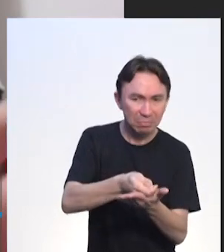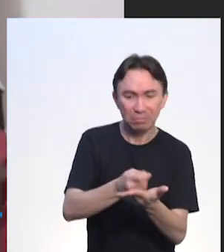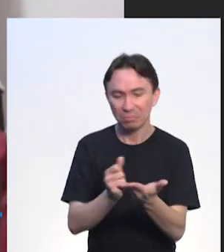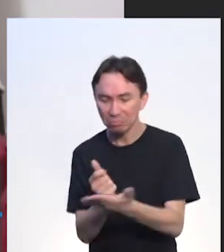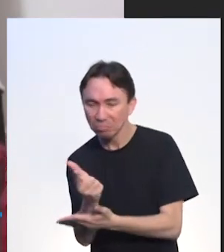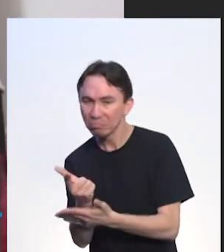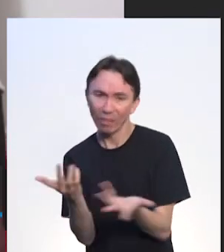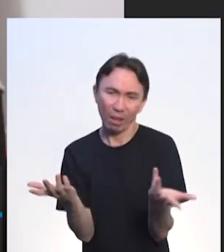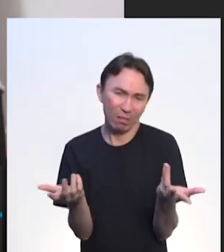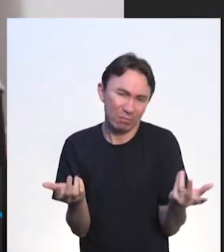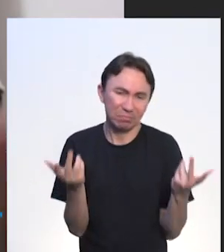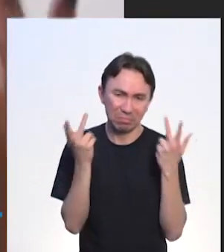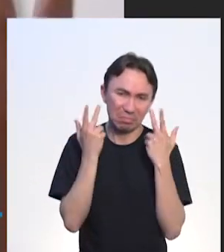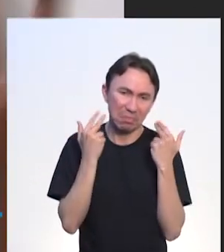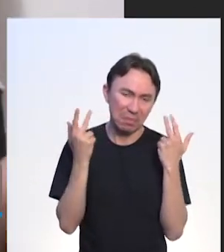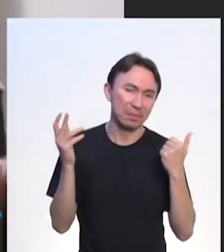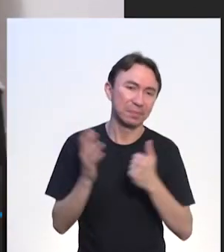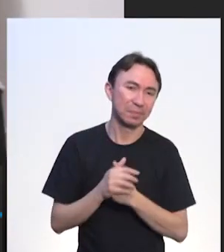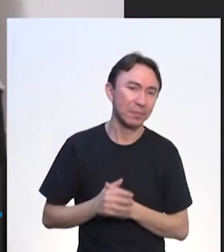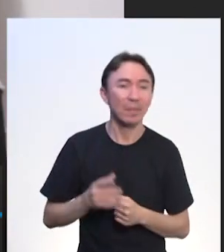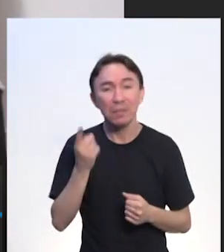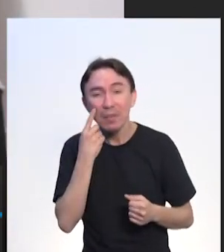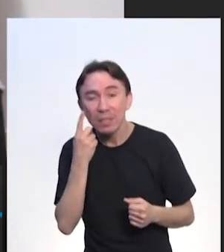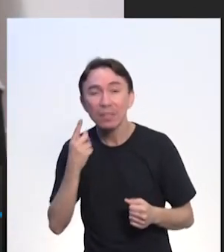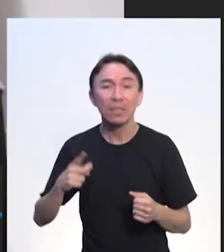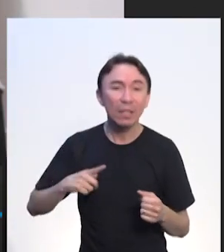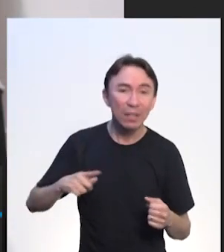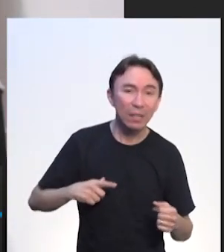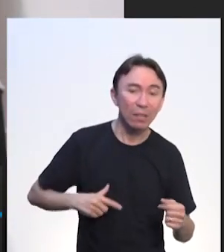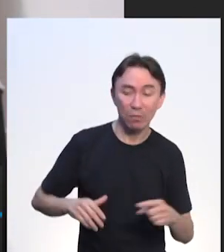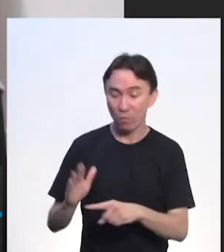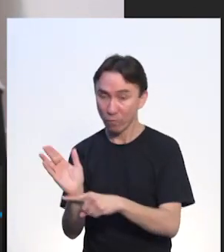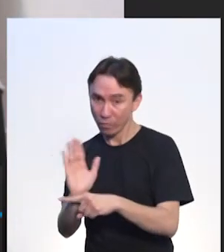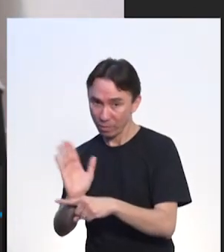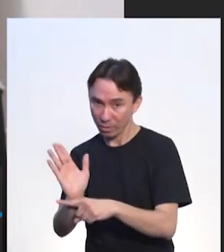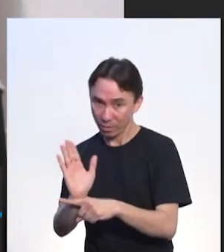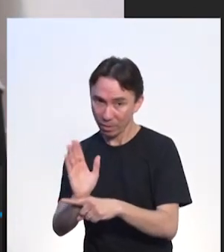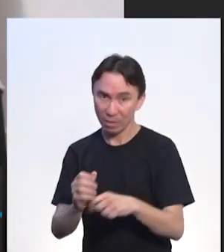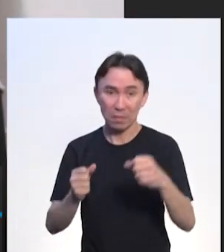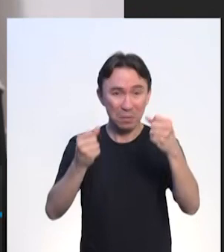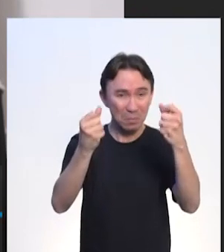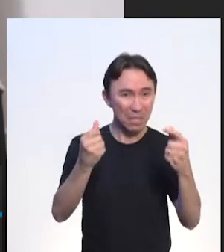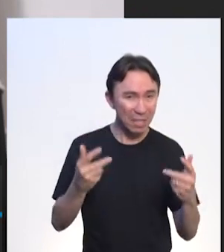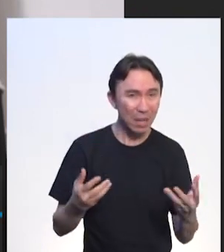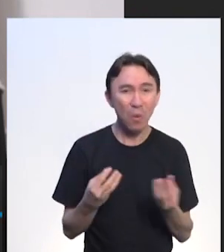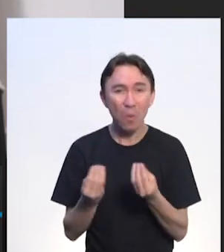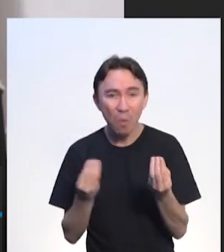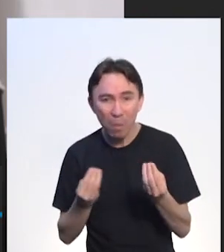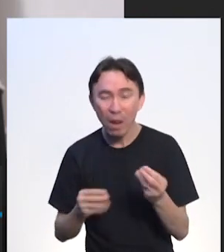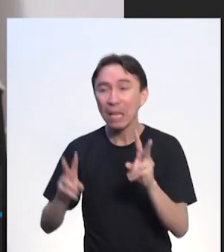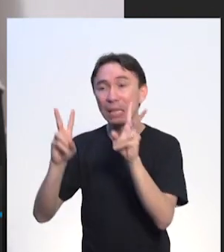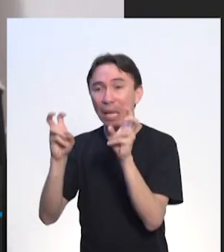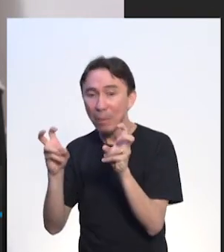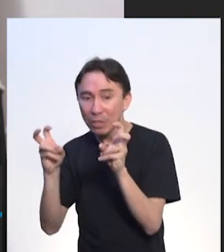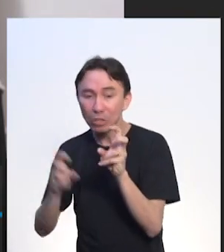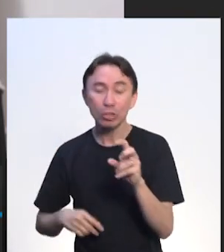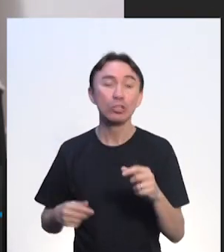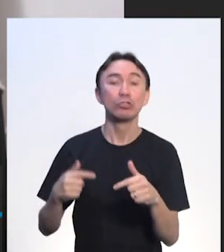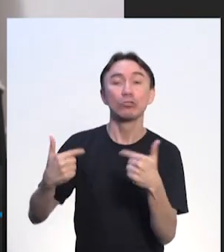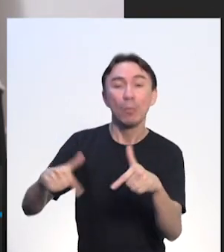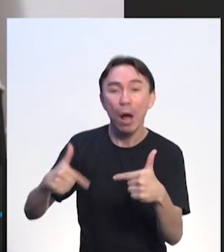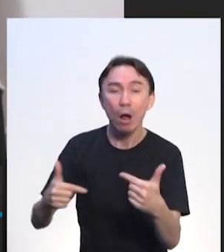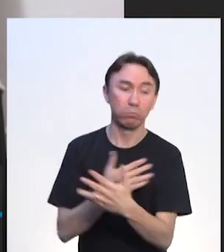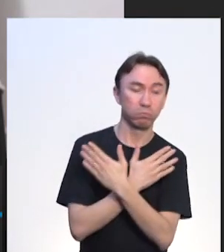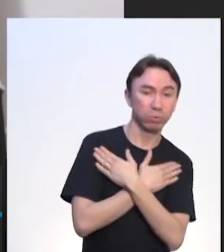bem legal, explicando como funciona esse encontro entre as questões de emprego e desemprego e as políticas públicas, não é?